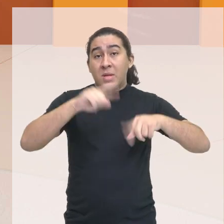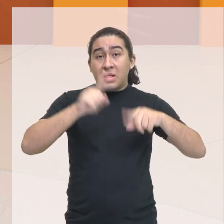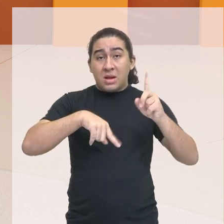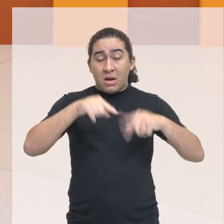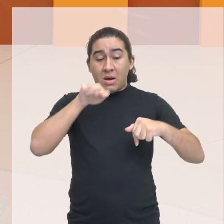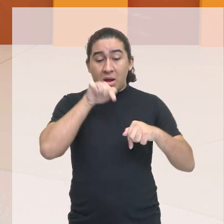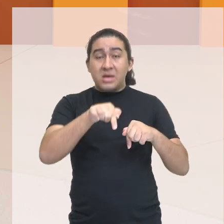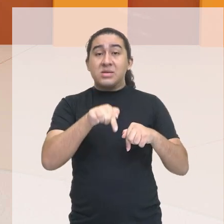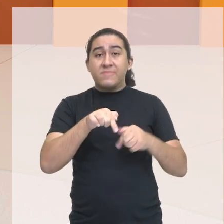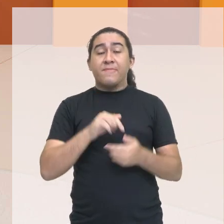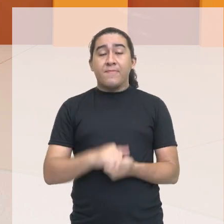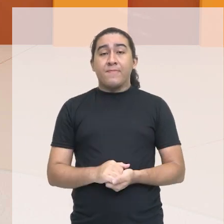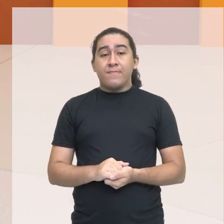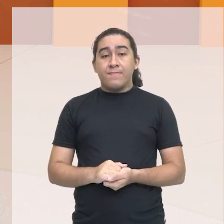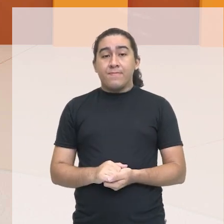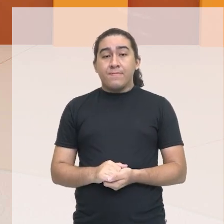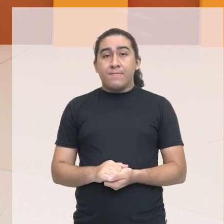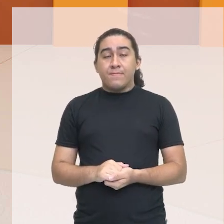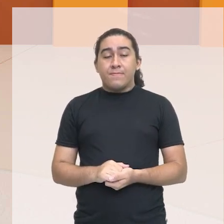tecido de seda, tá bom?